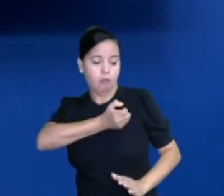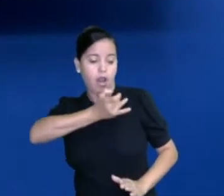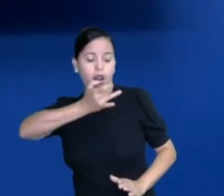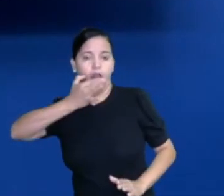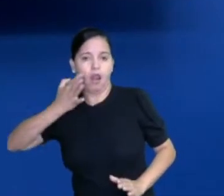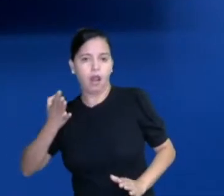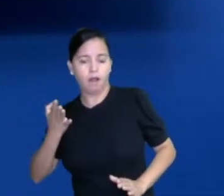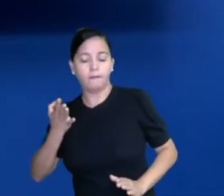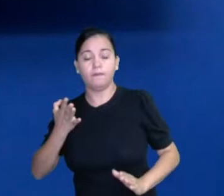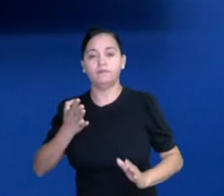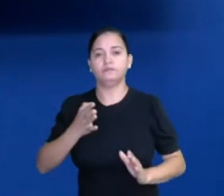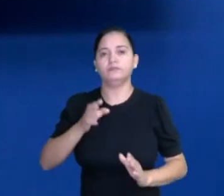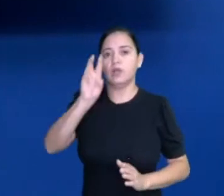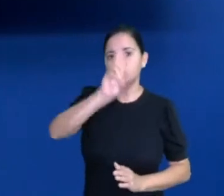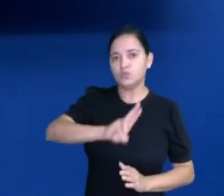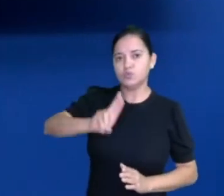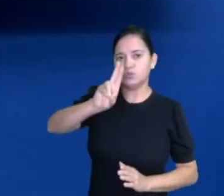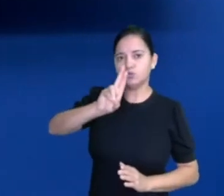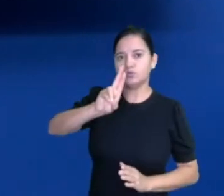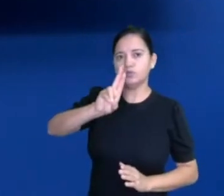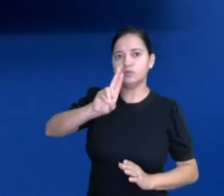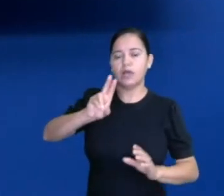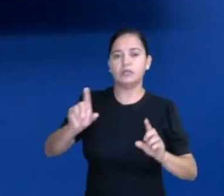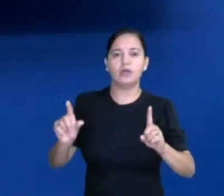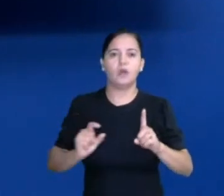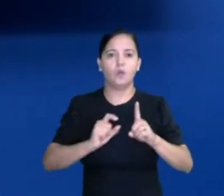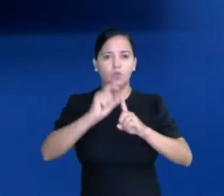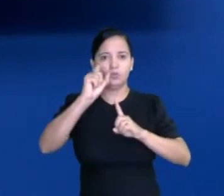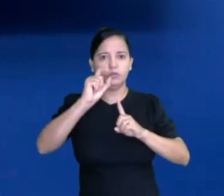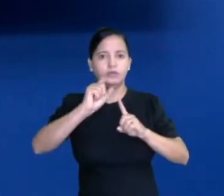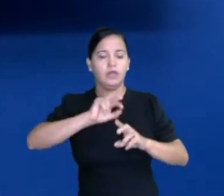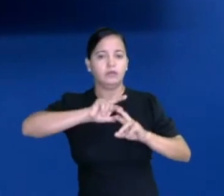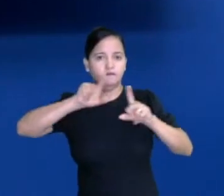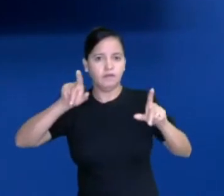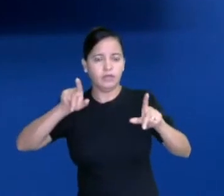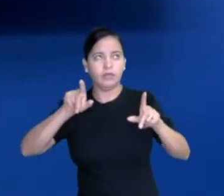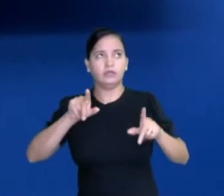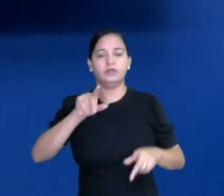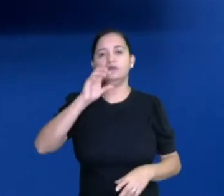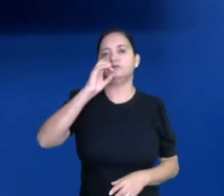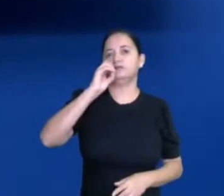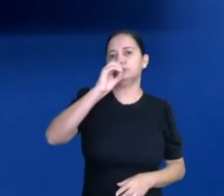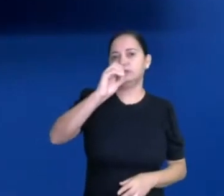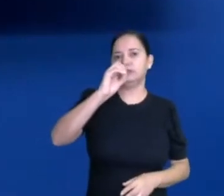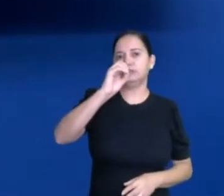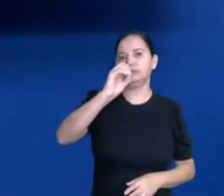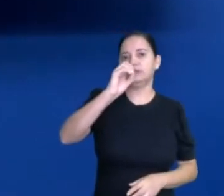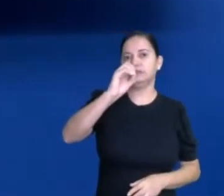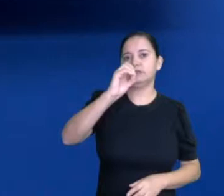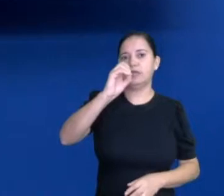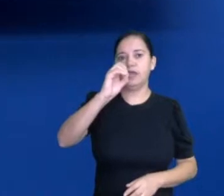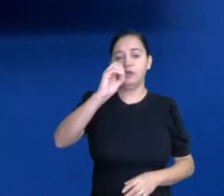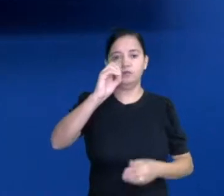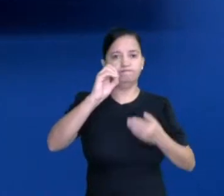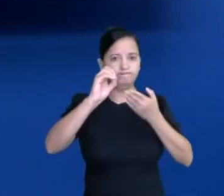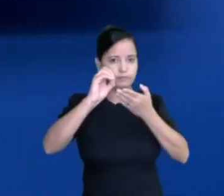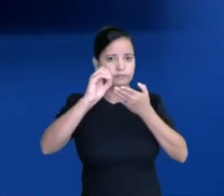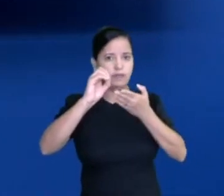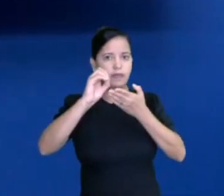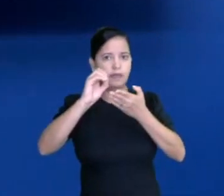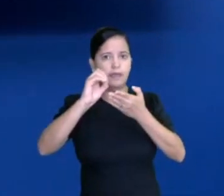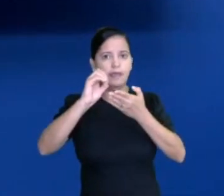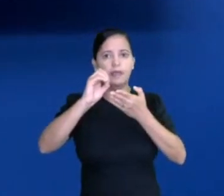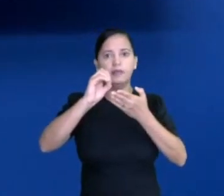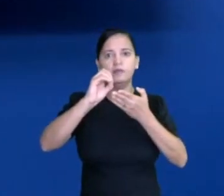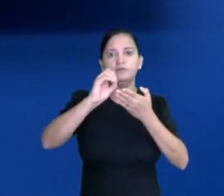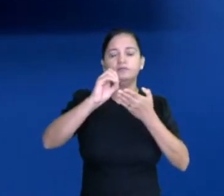que nas unidades tiverem 0 automaticamente, somos 2 números da frente. 9